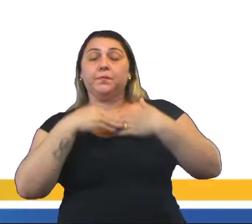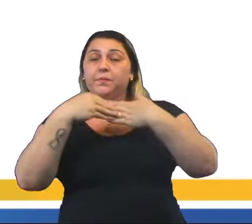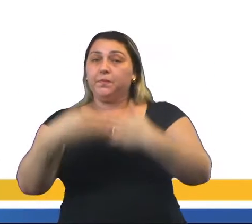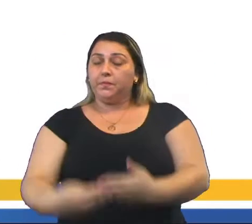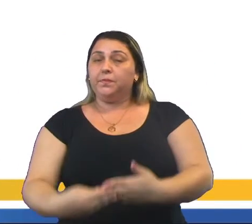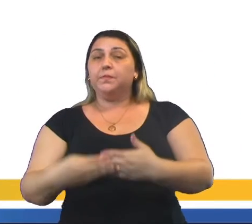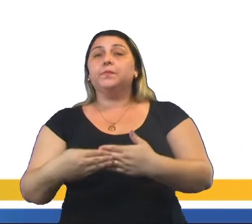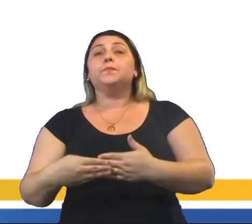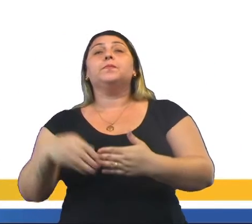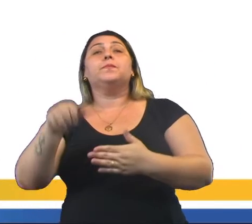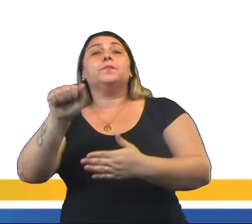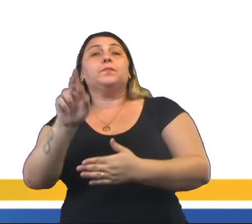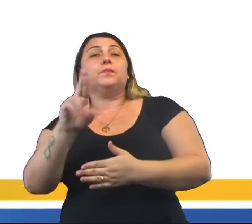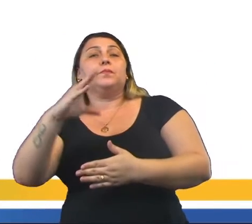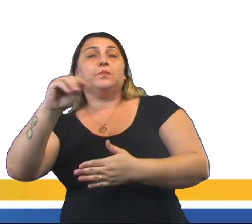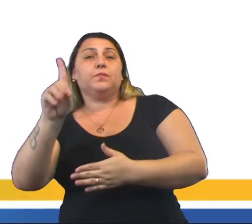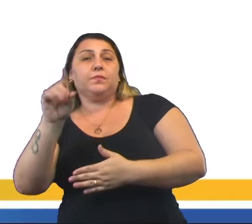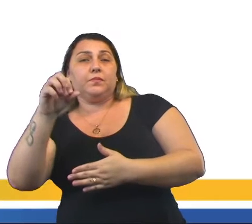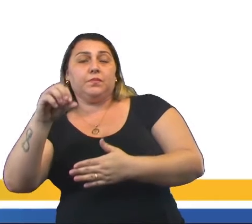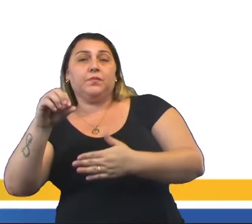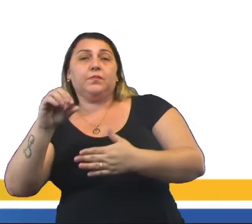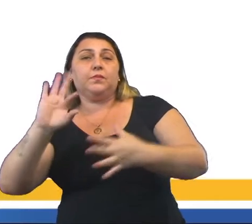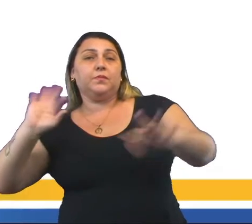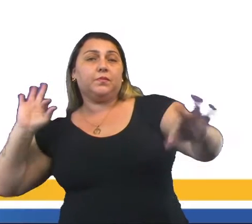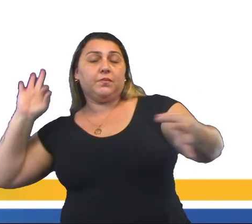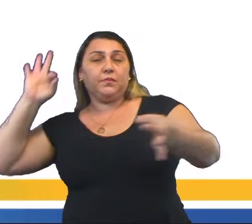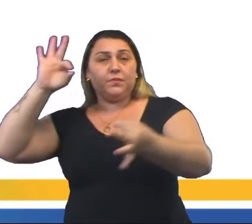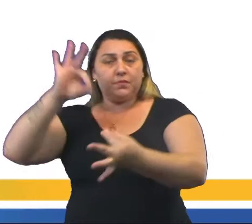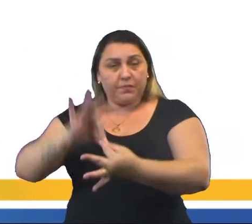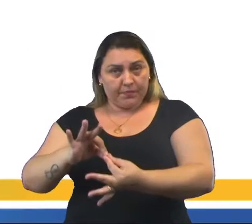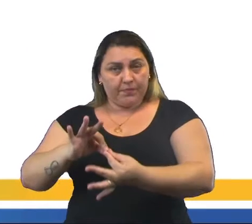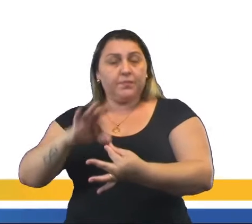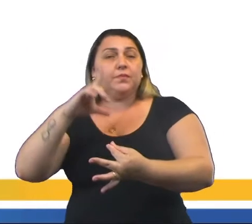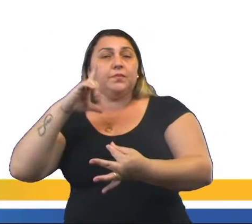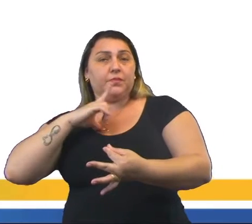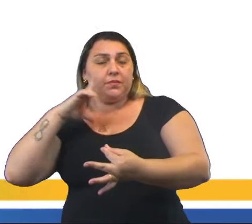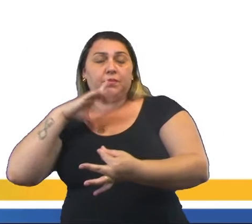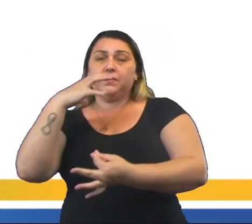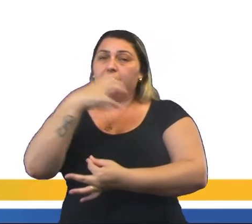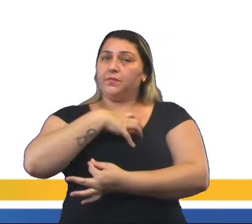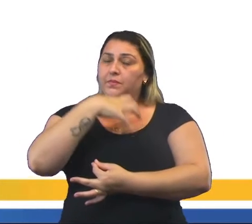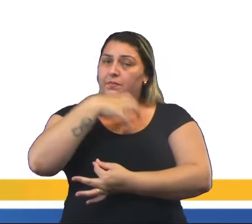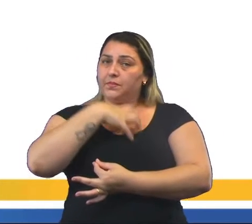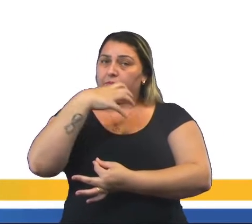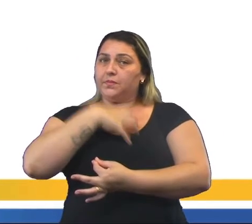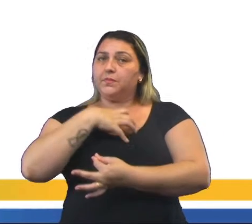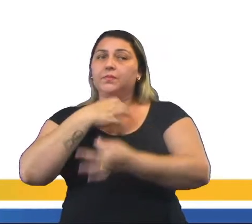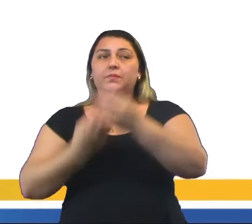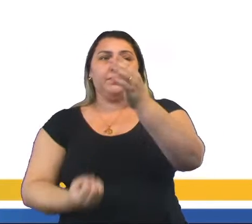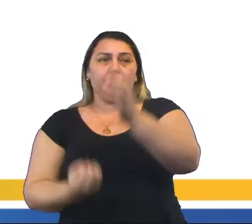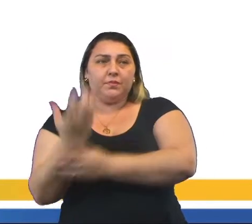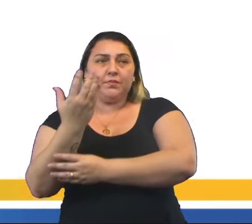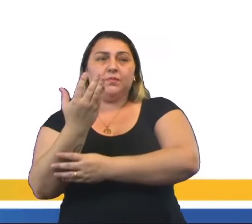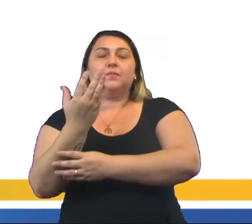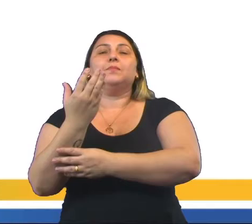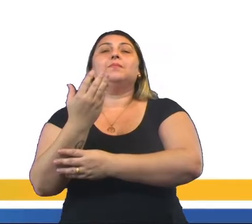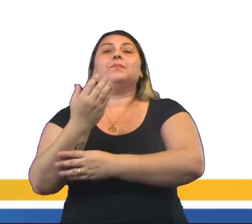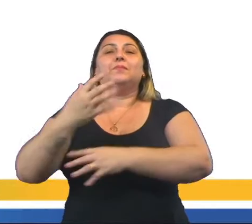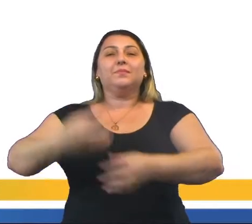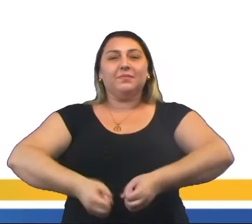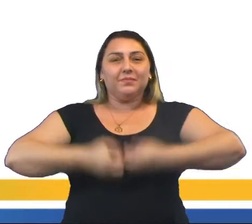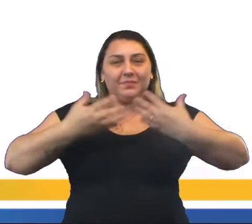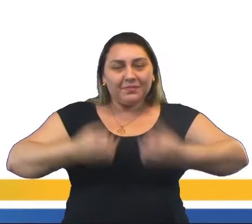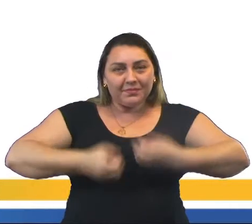um arcadismo, de uma era clássica, onde havia formas para se produzir poemas, para se